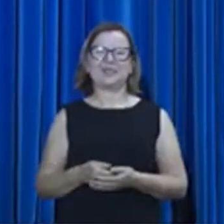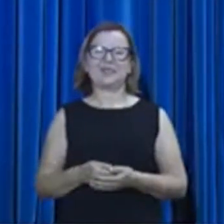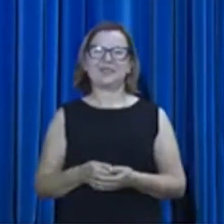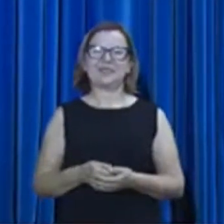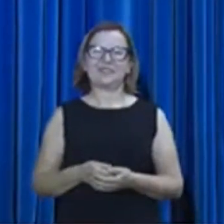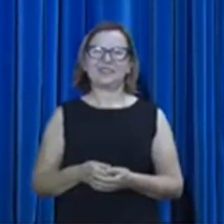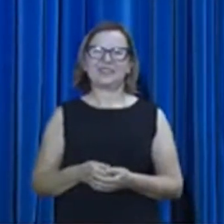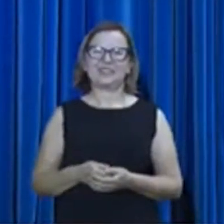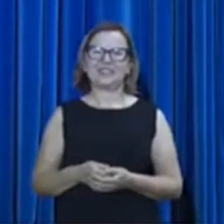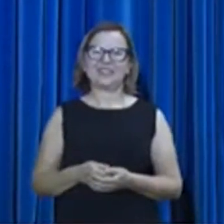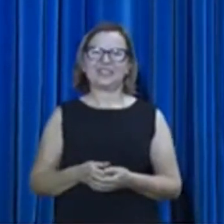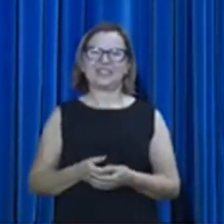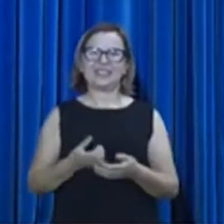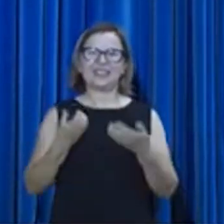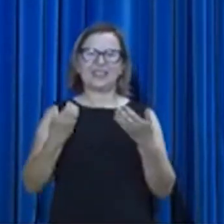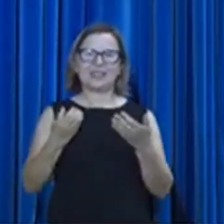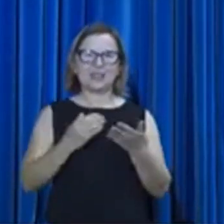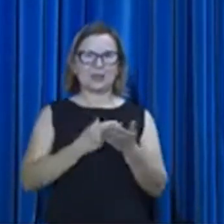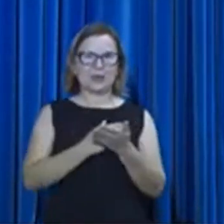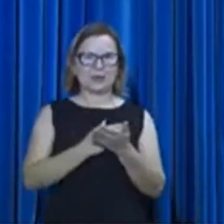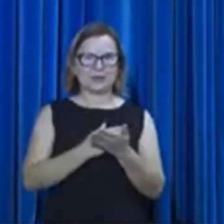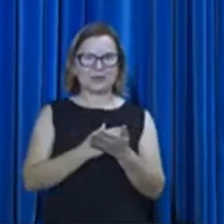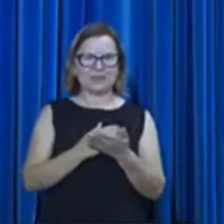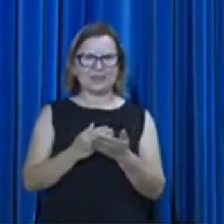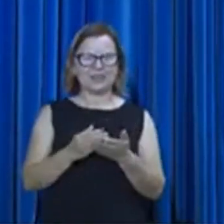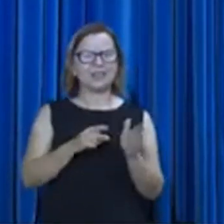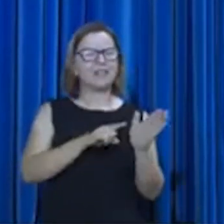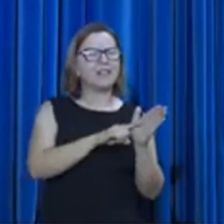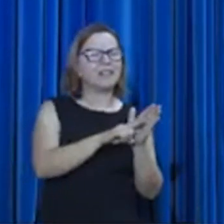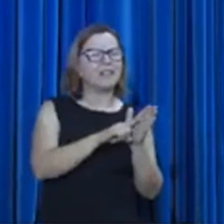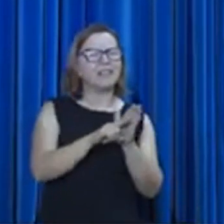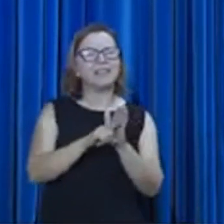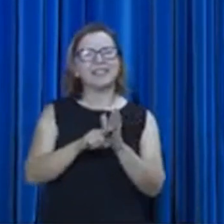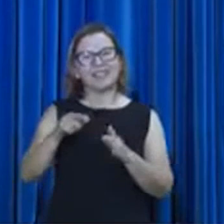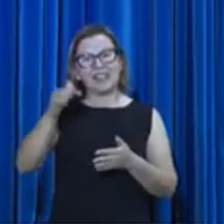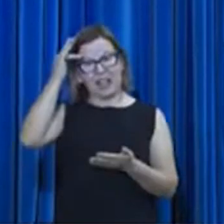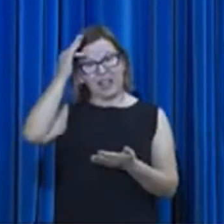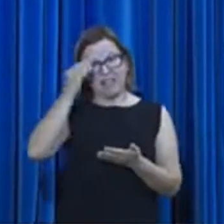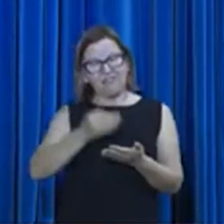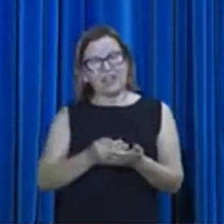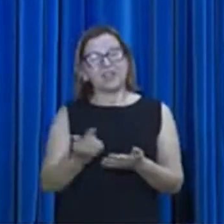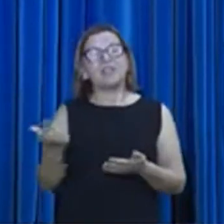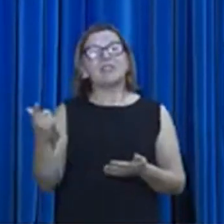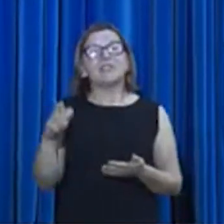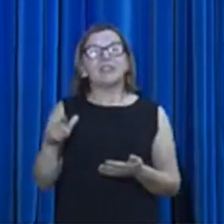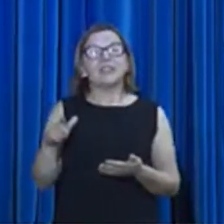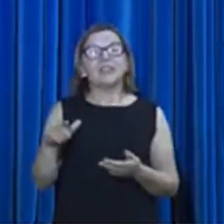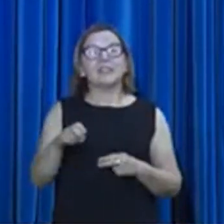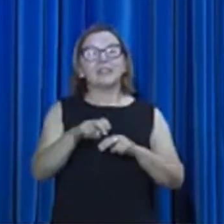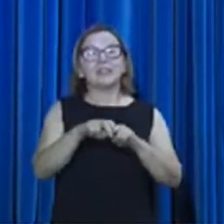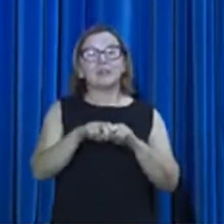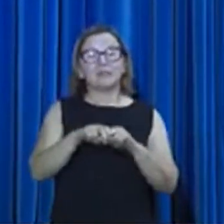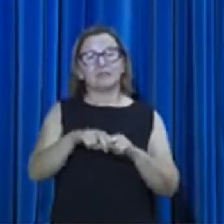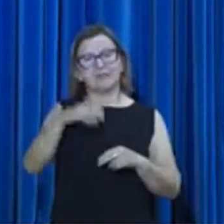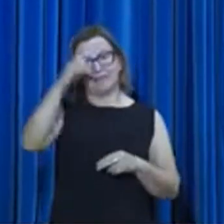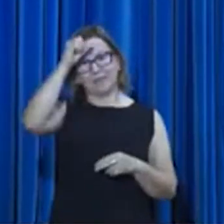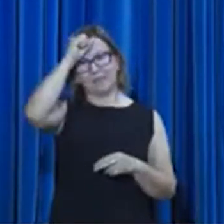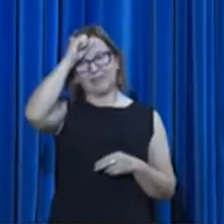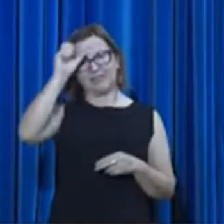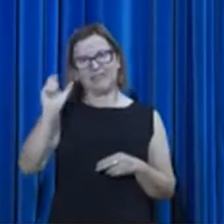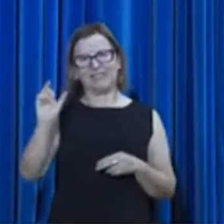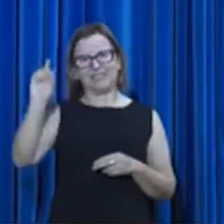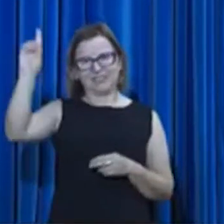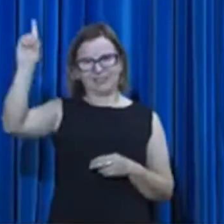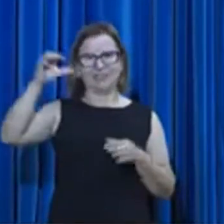E eu quero começar perguntando para vocês, a fé, ela vem pelo ouvir da palavra de